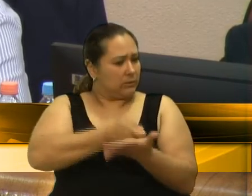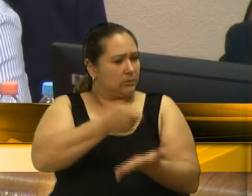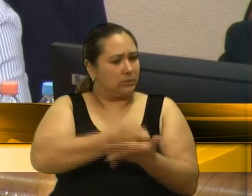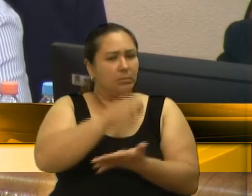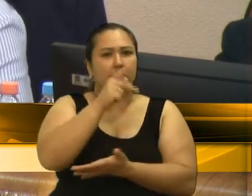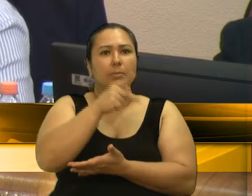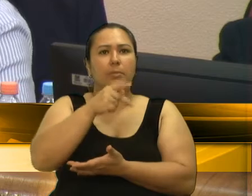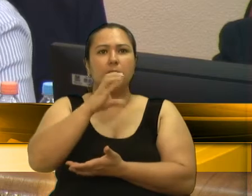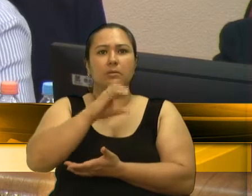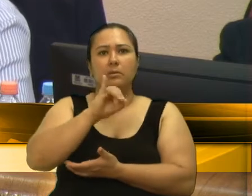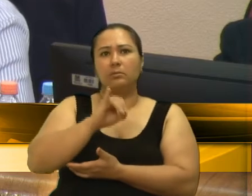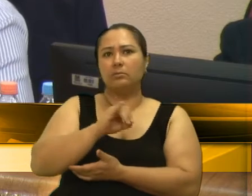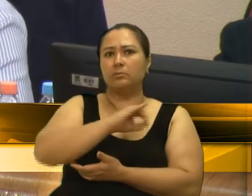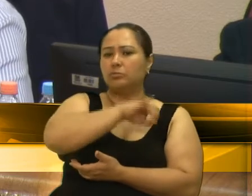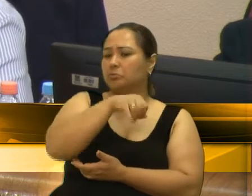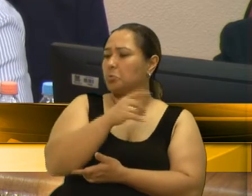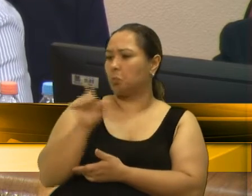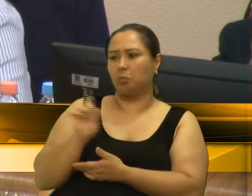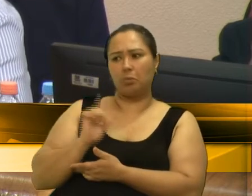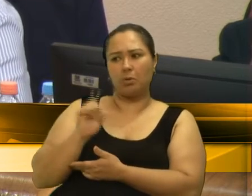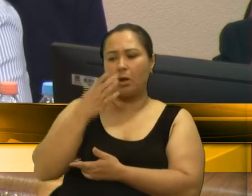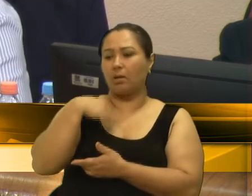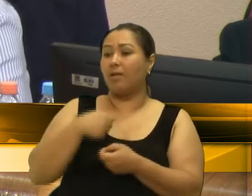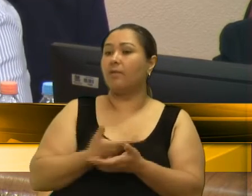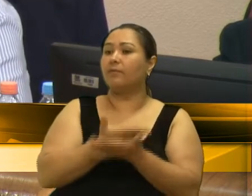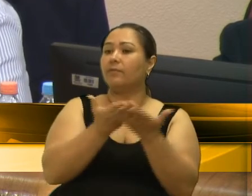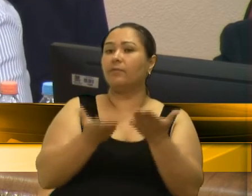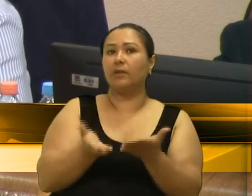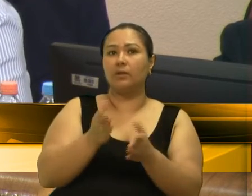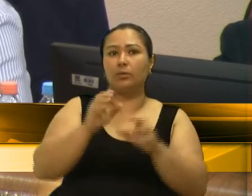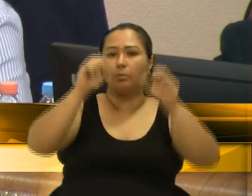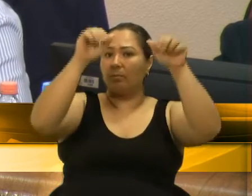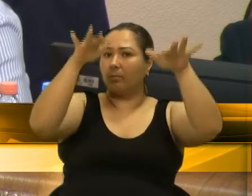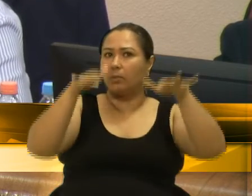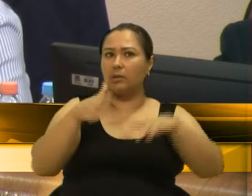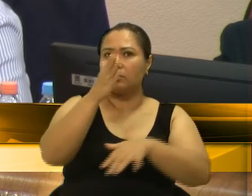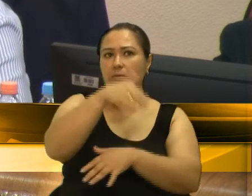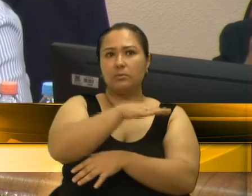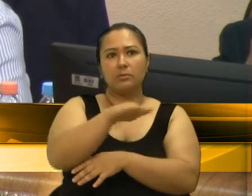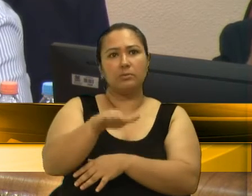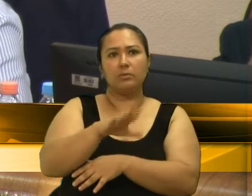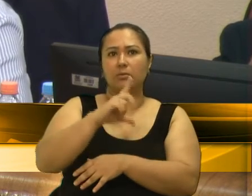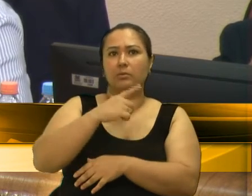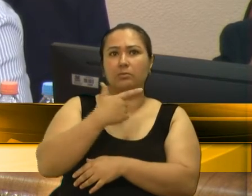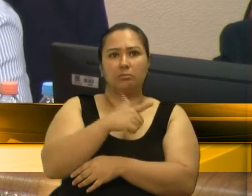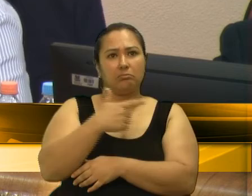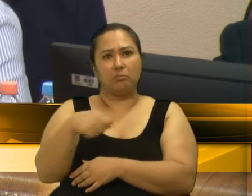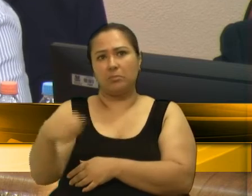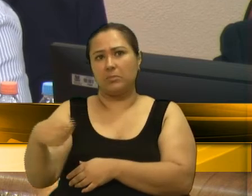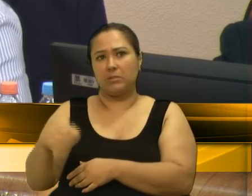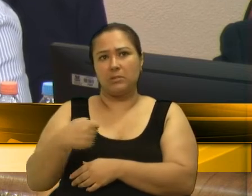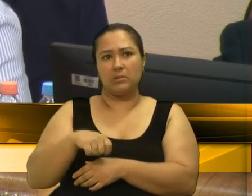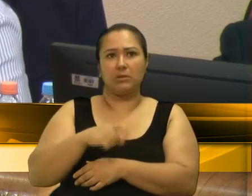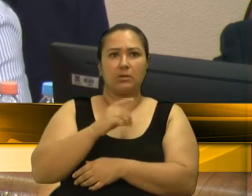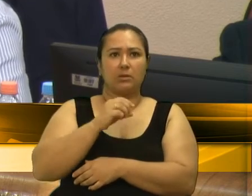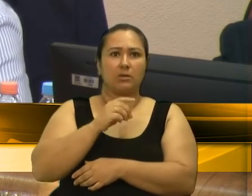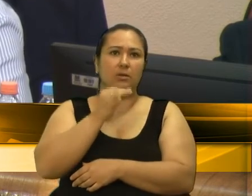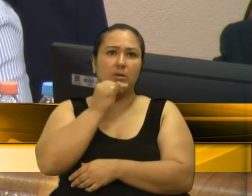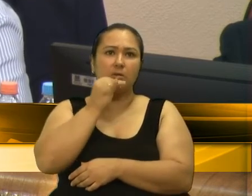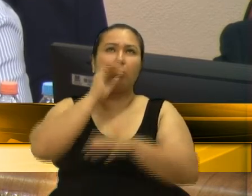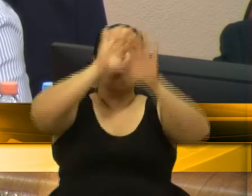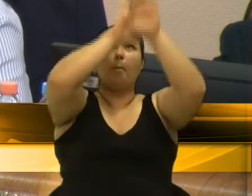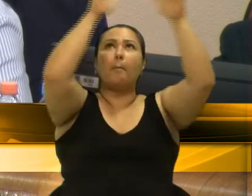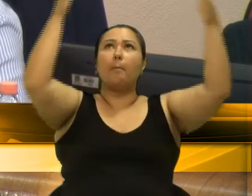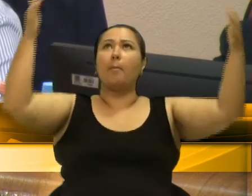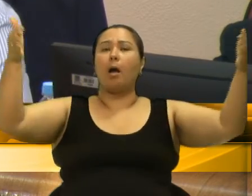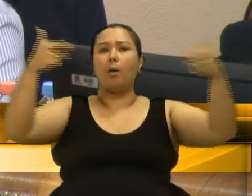Senhor Joemir, não. Acho que um evento com a bênção como estrutura, todo evento que tem cobertura ou um palco, coberturas altas